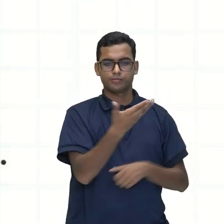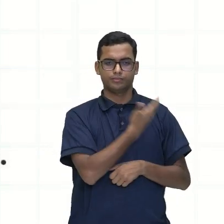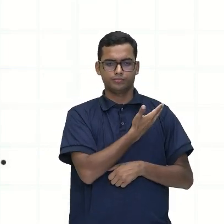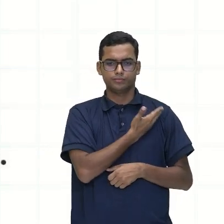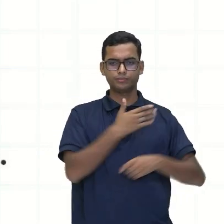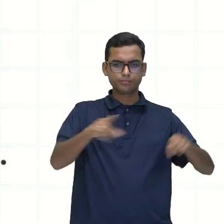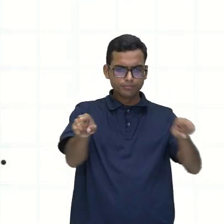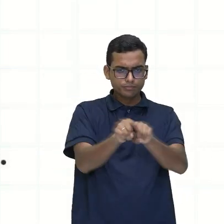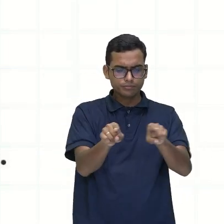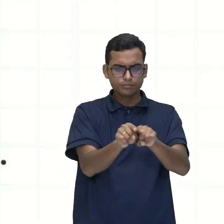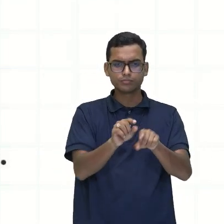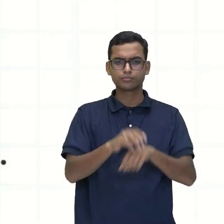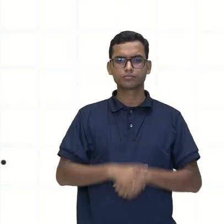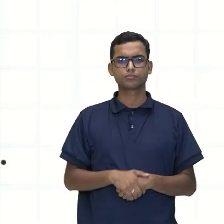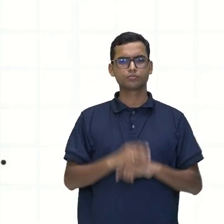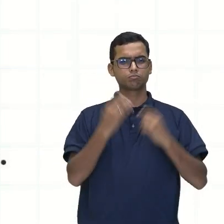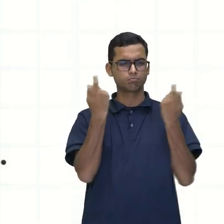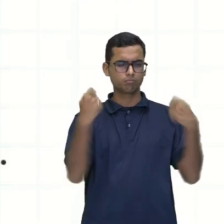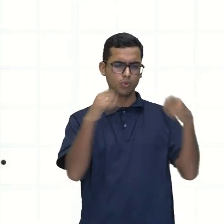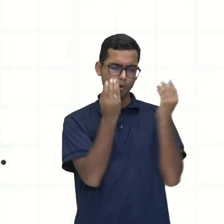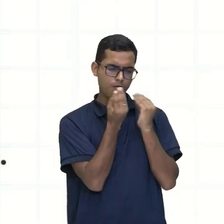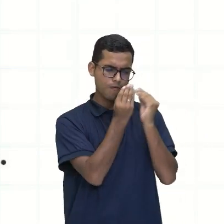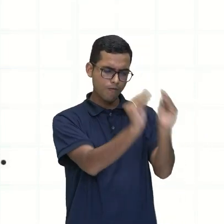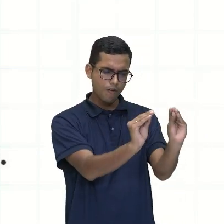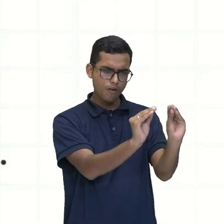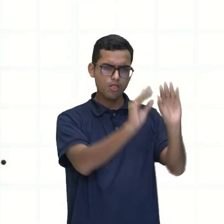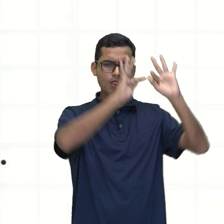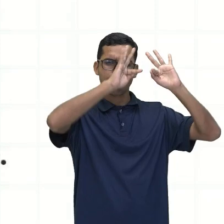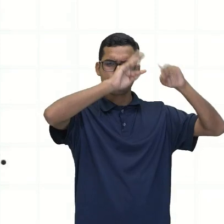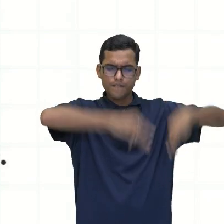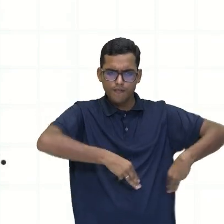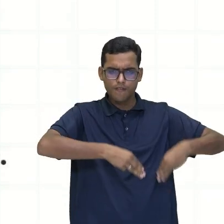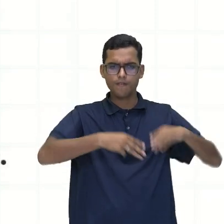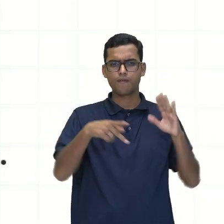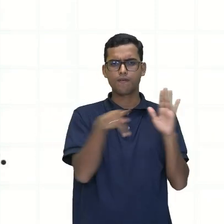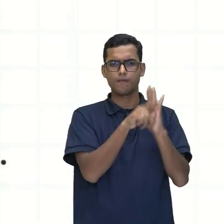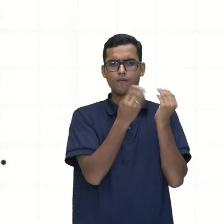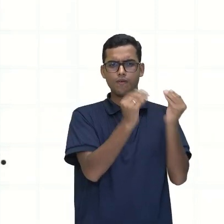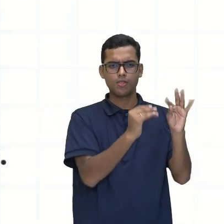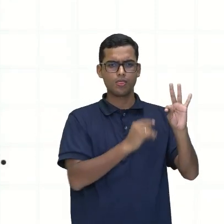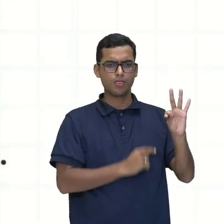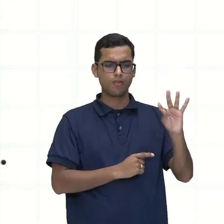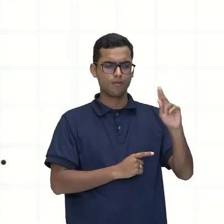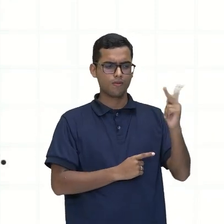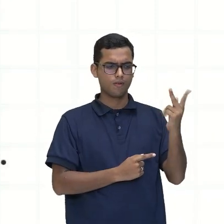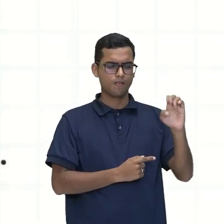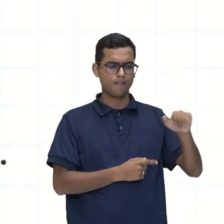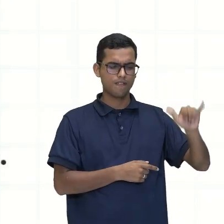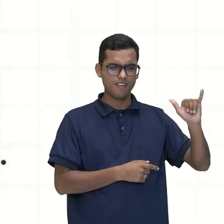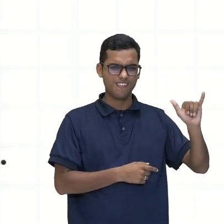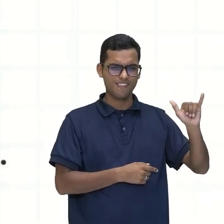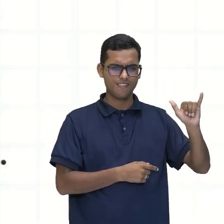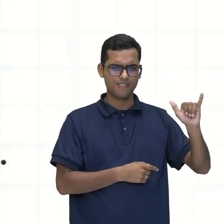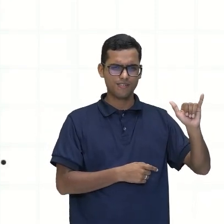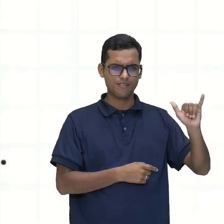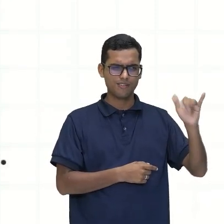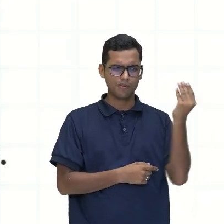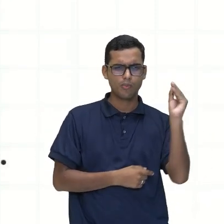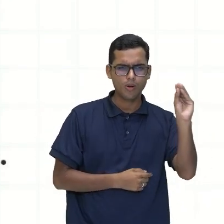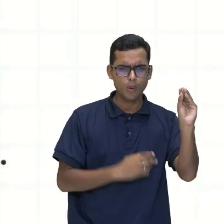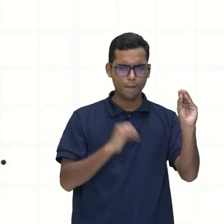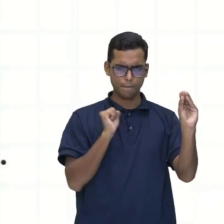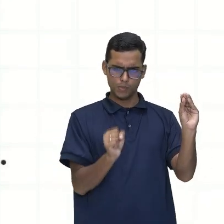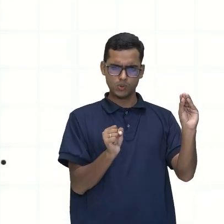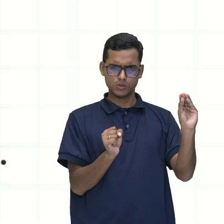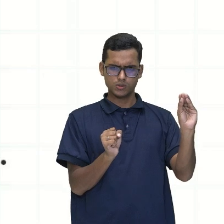eu posso escrever o they aqui no final? Não. O pronome they ele só funciona como sujeito. Então, como eu já